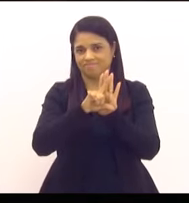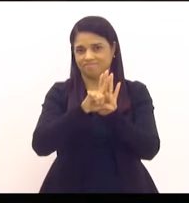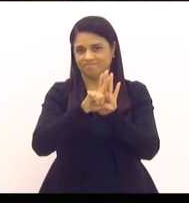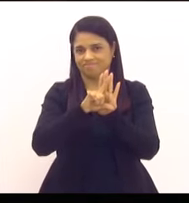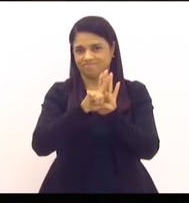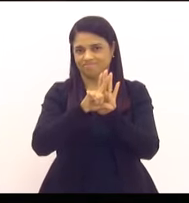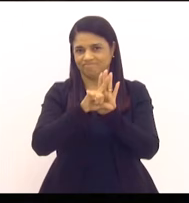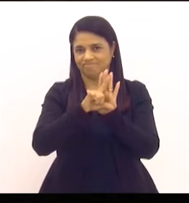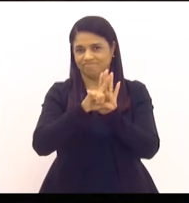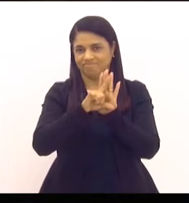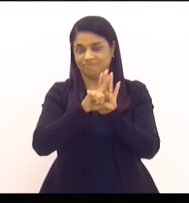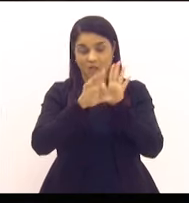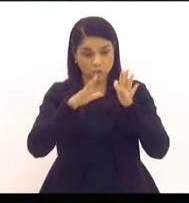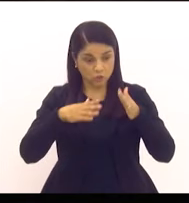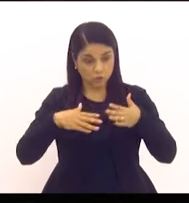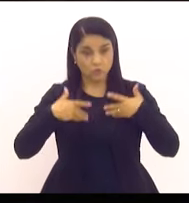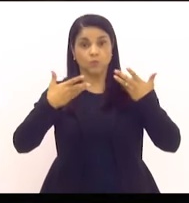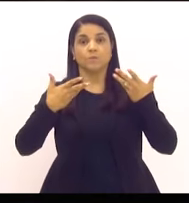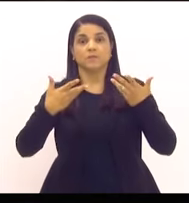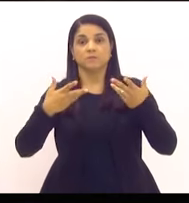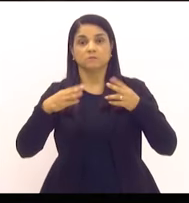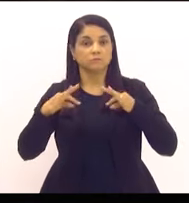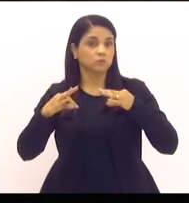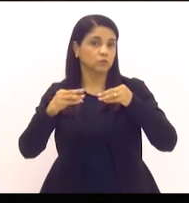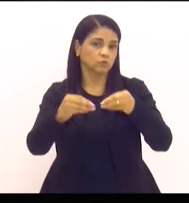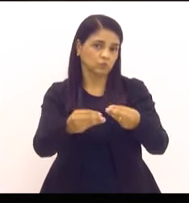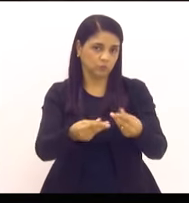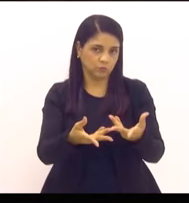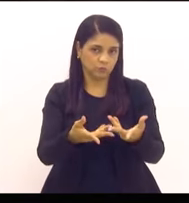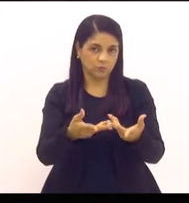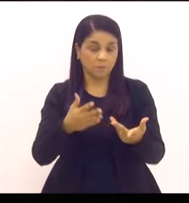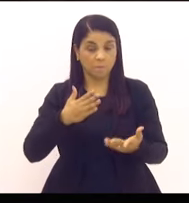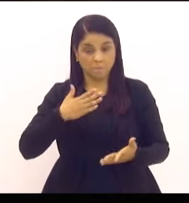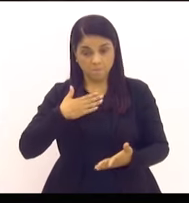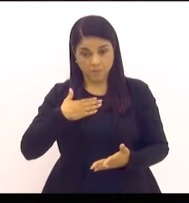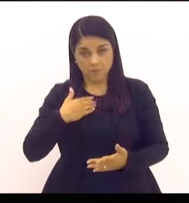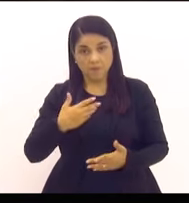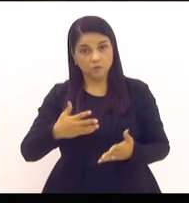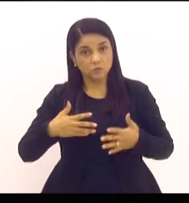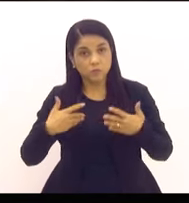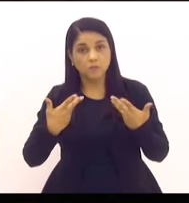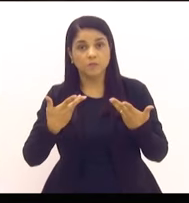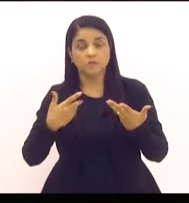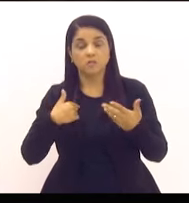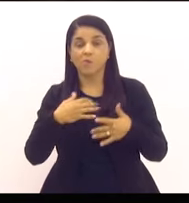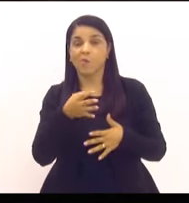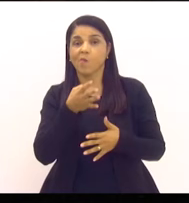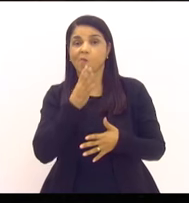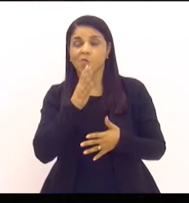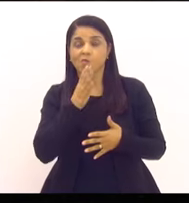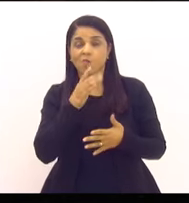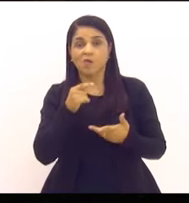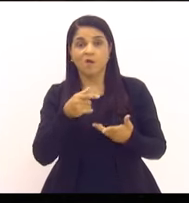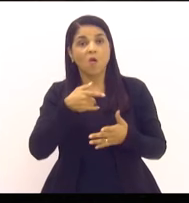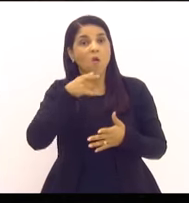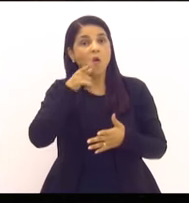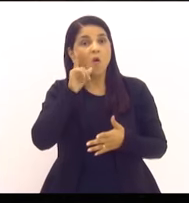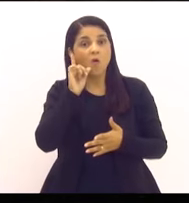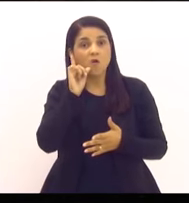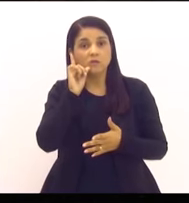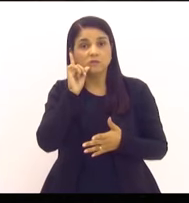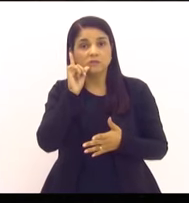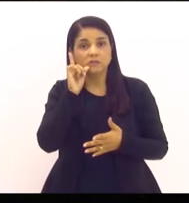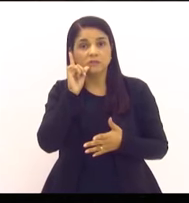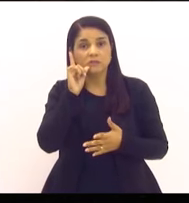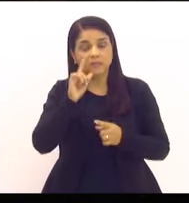para surpresa geral, principalmente minha. Eu tomei conhecimento disso ontem,